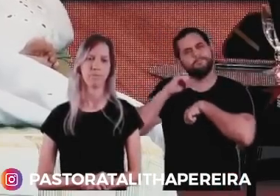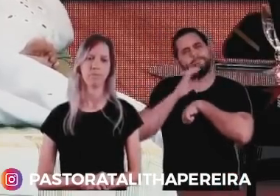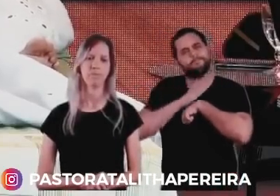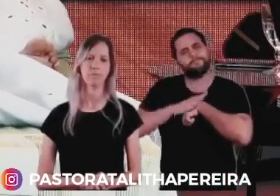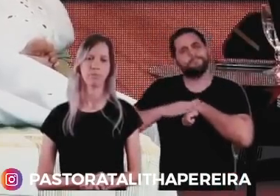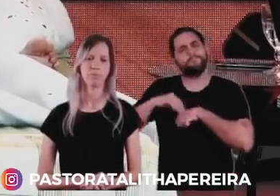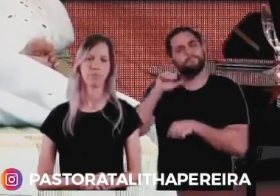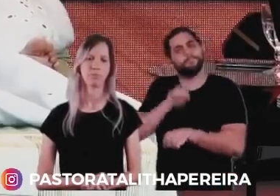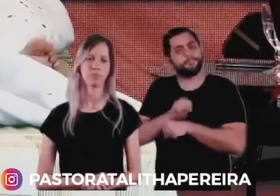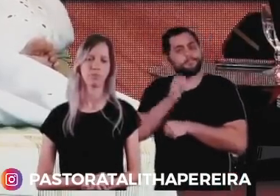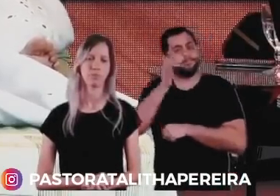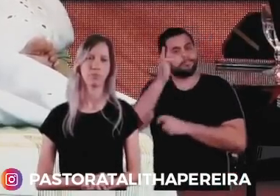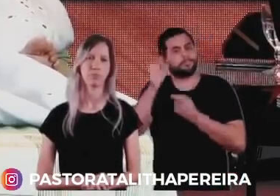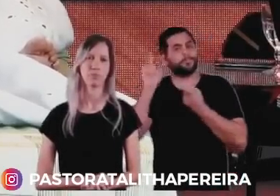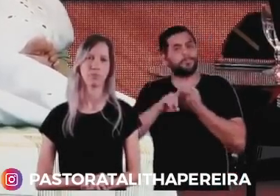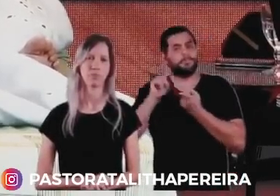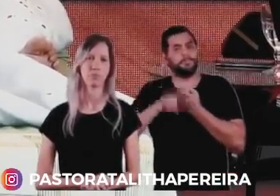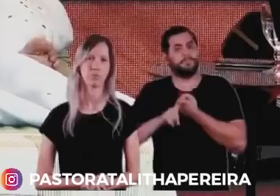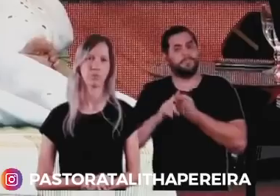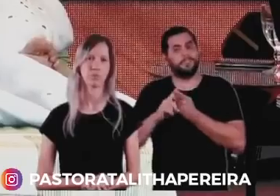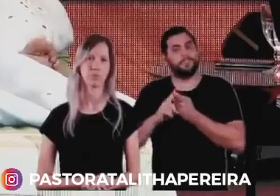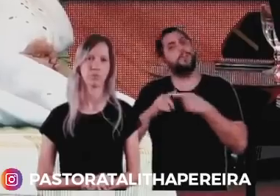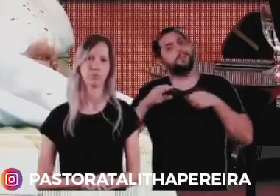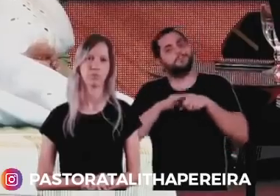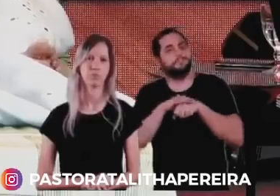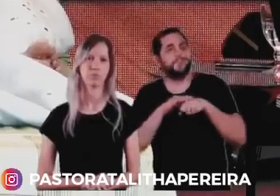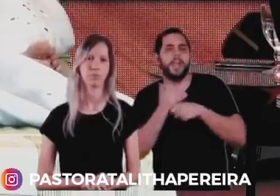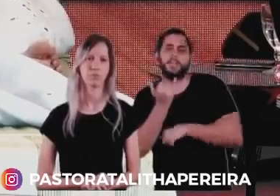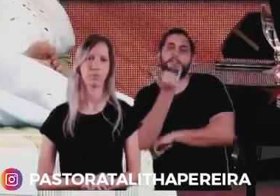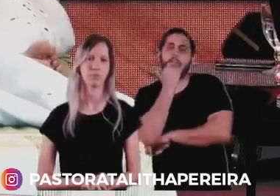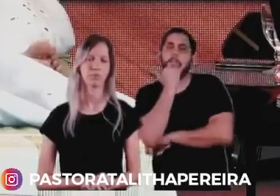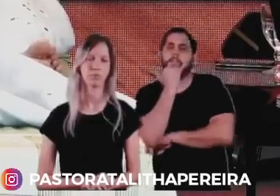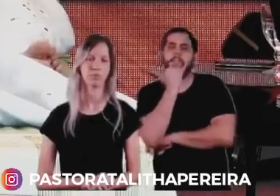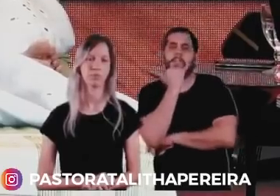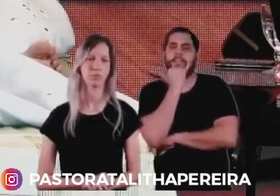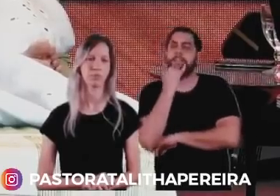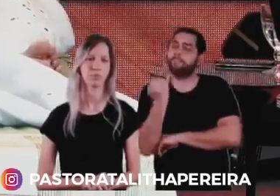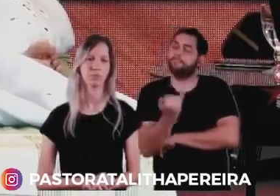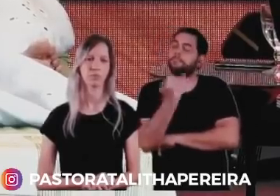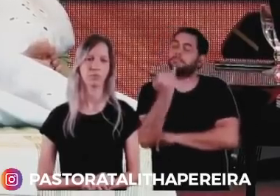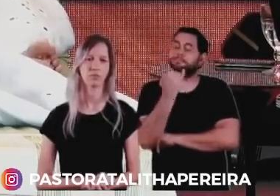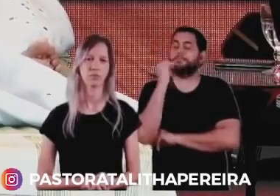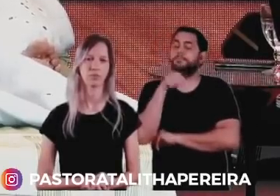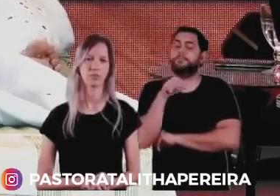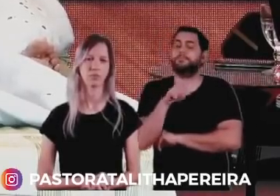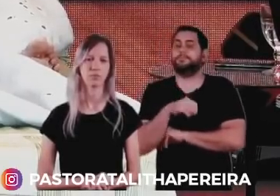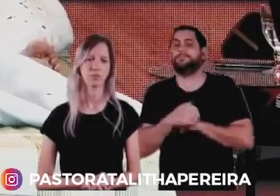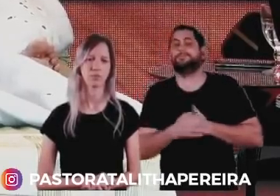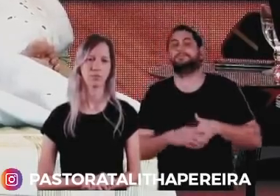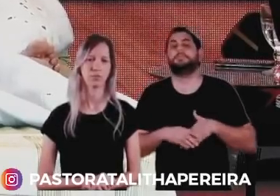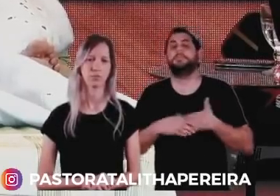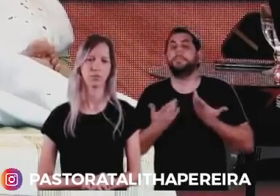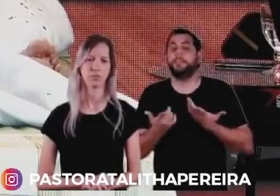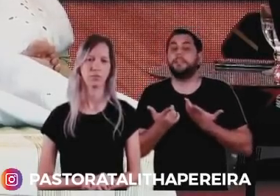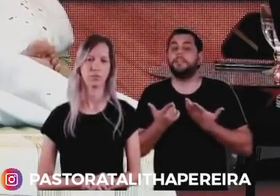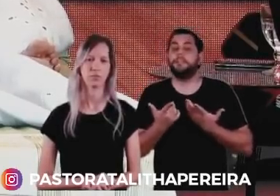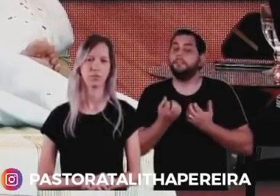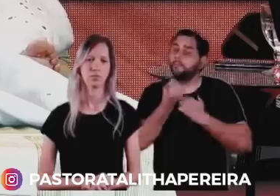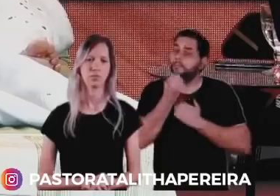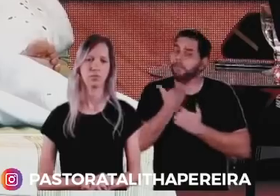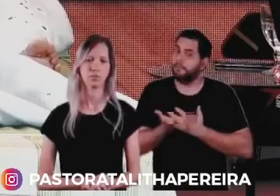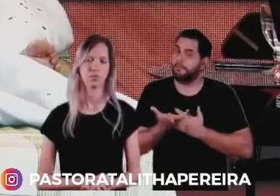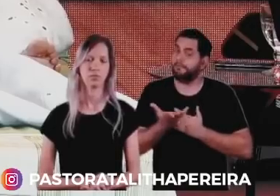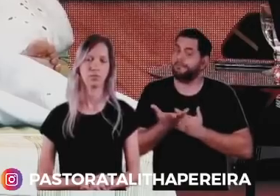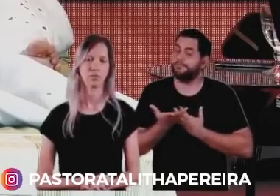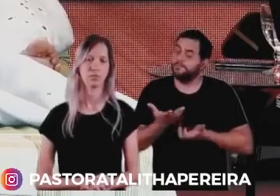esperança. Então, o diálogo, o perdão, né, é bastante importante. Algo bom, gente,